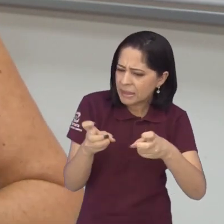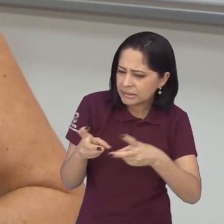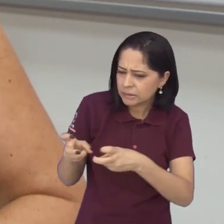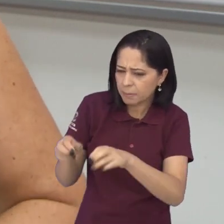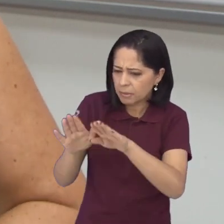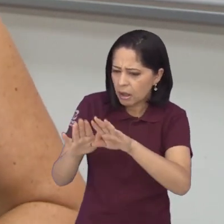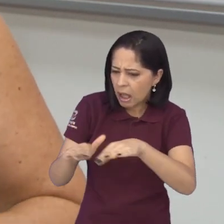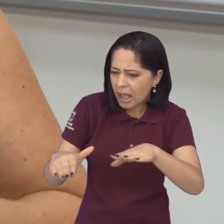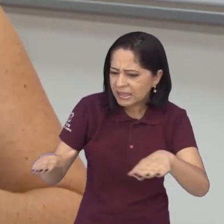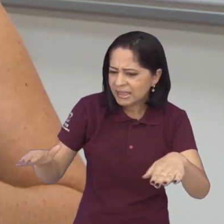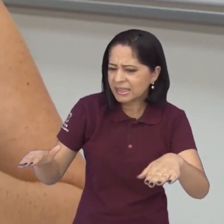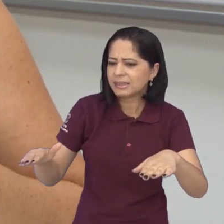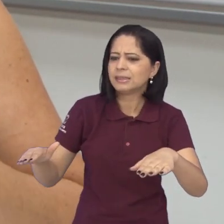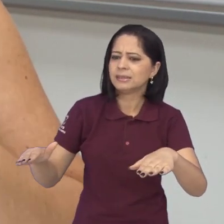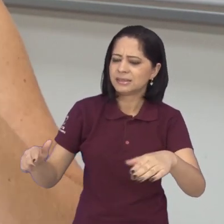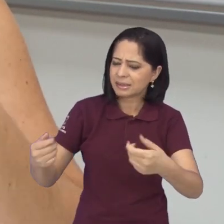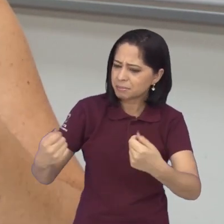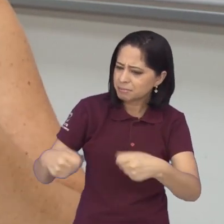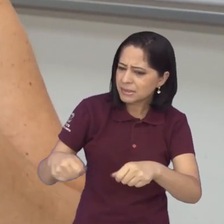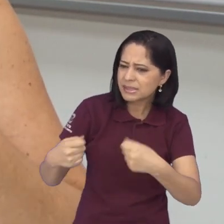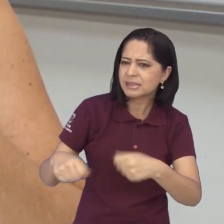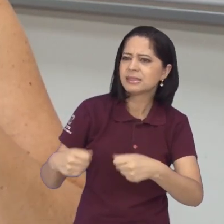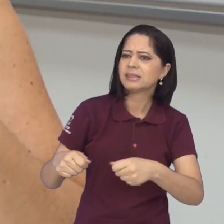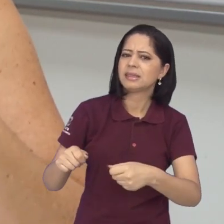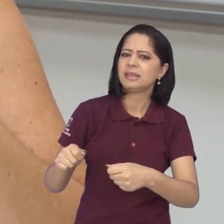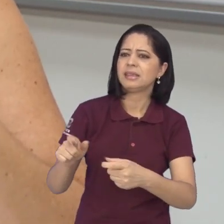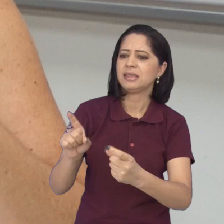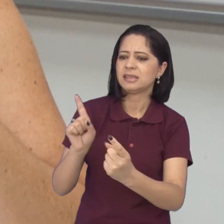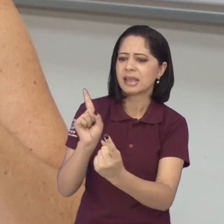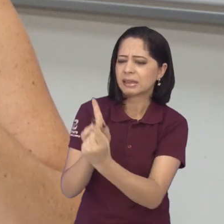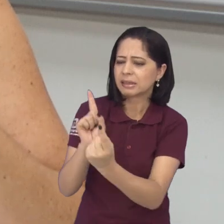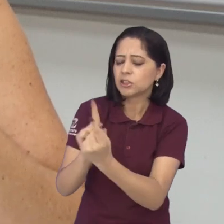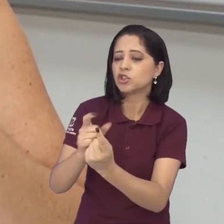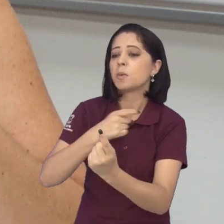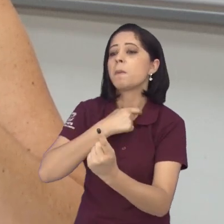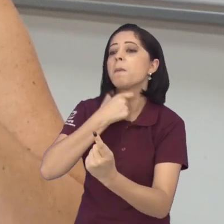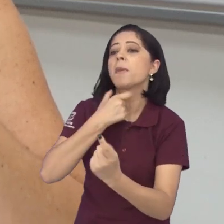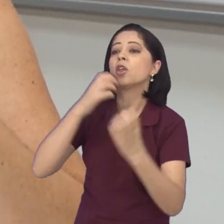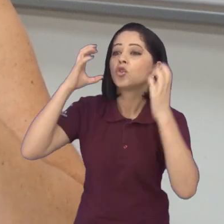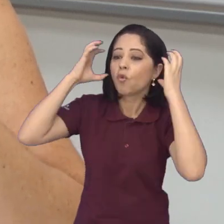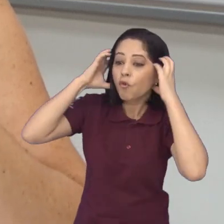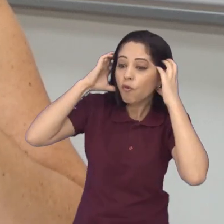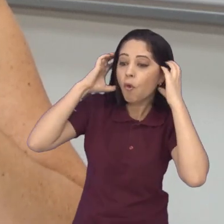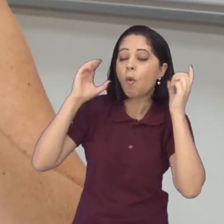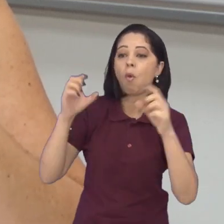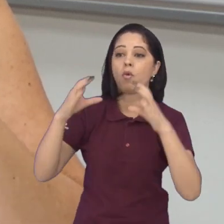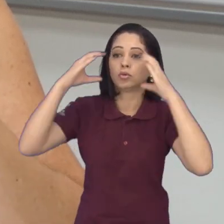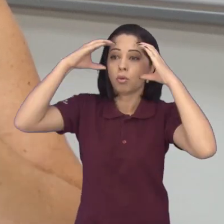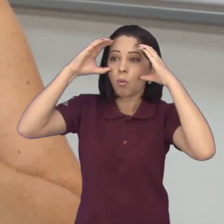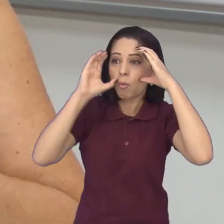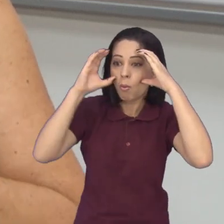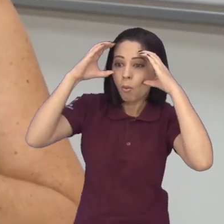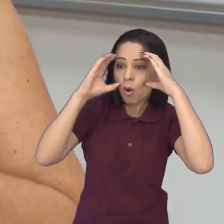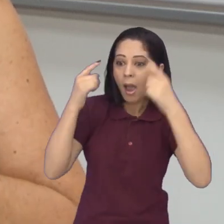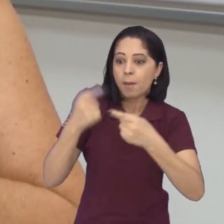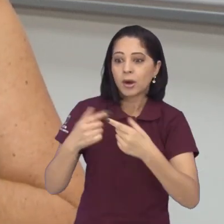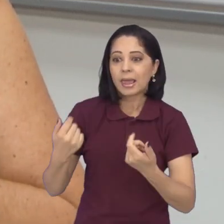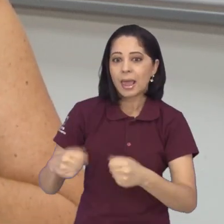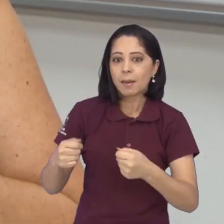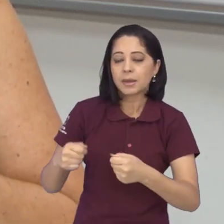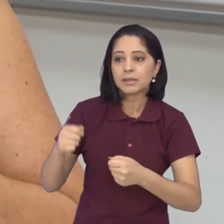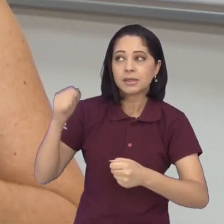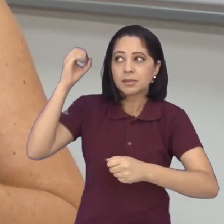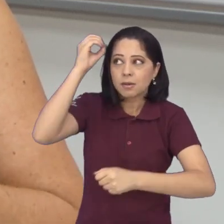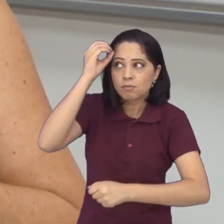gente via crianças que precisavam de um acompanhamento de fono, de oftalmo, para poder avançar